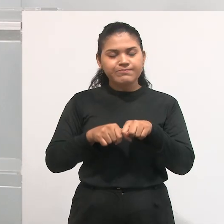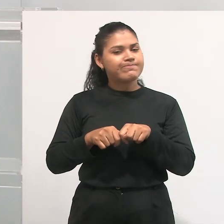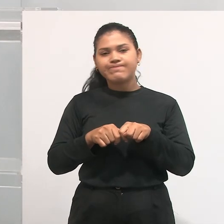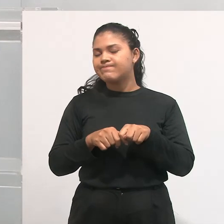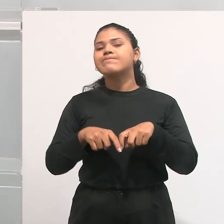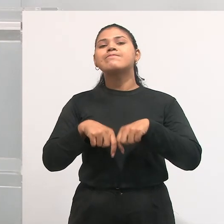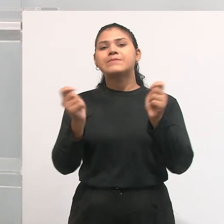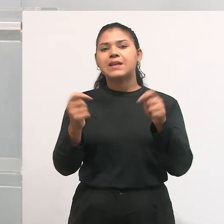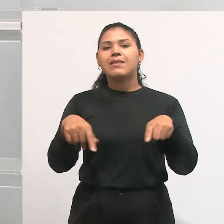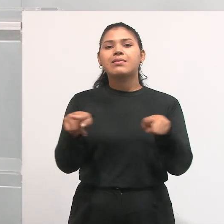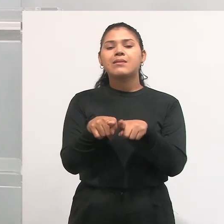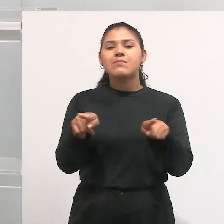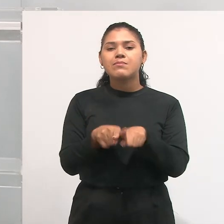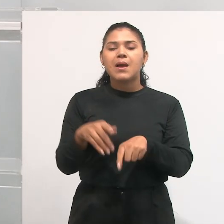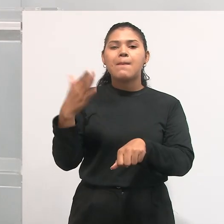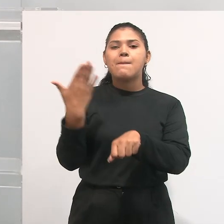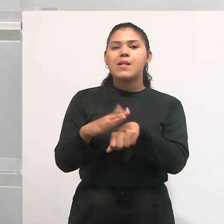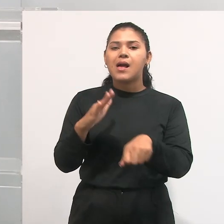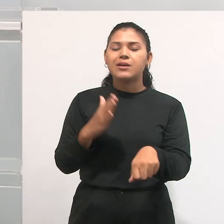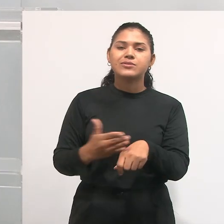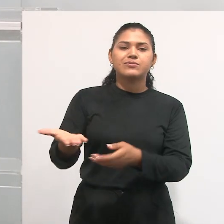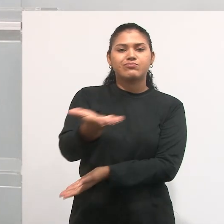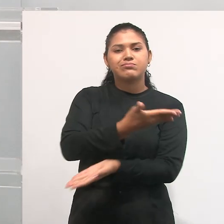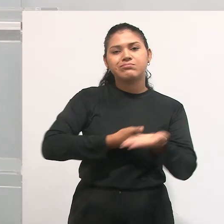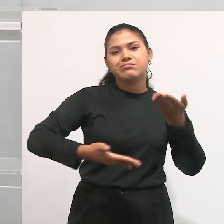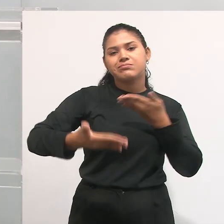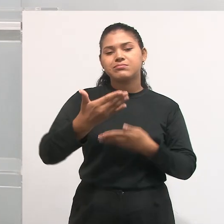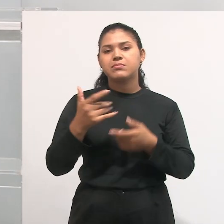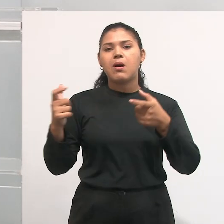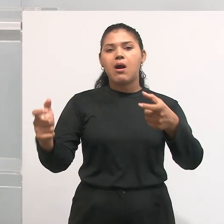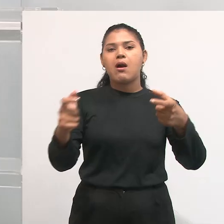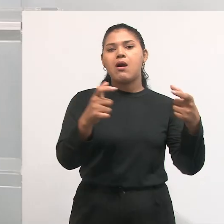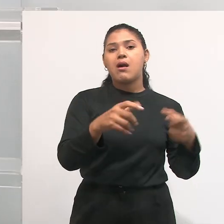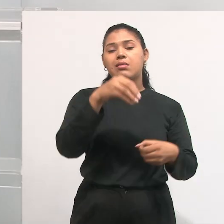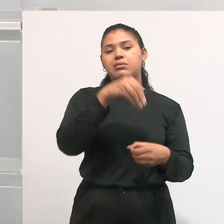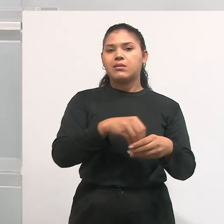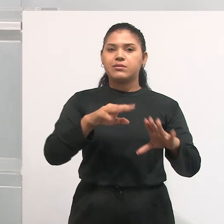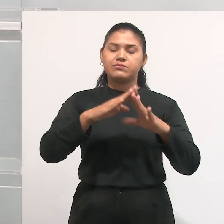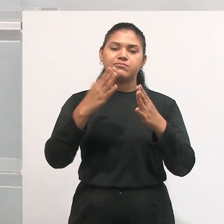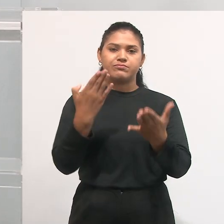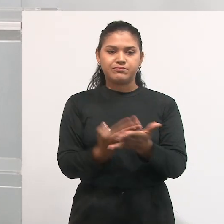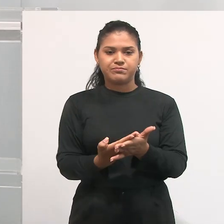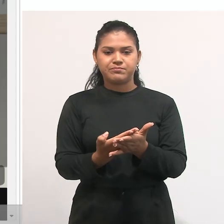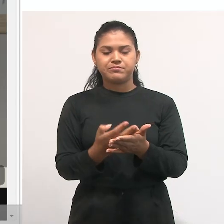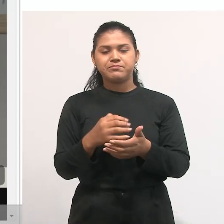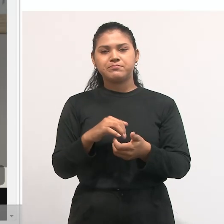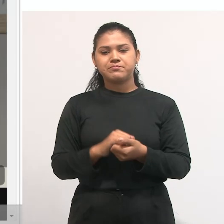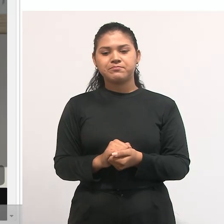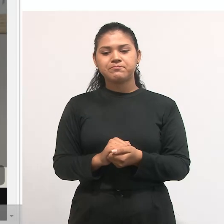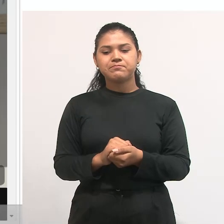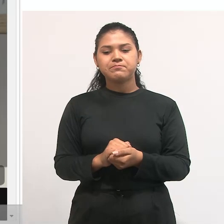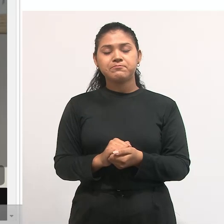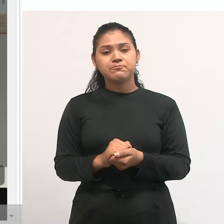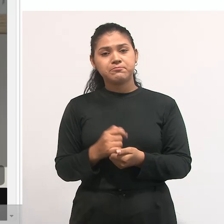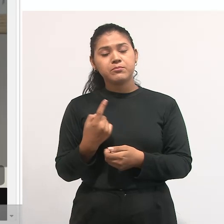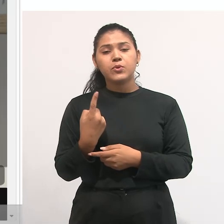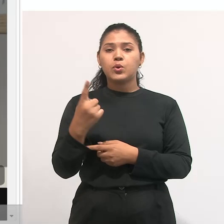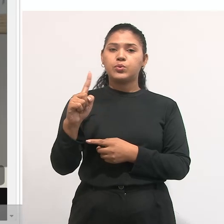as práticas da escola, elas são feitas a partir dessa forma de organização. E a